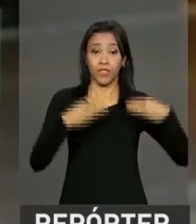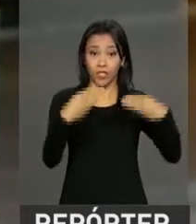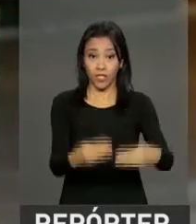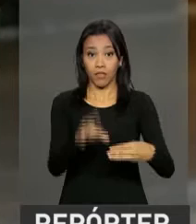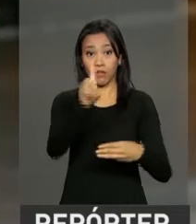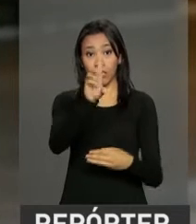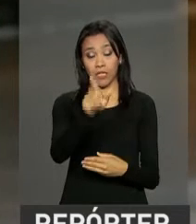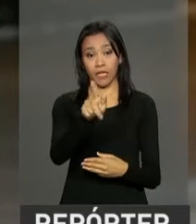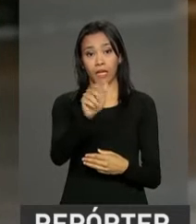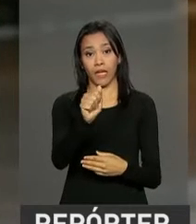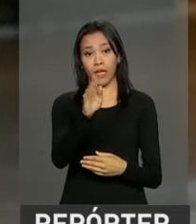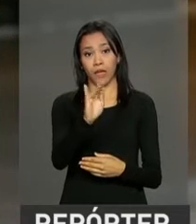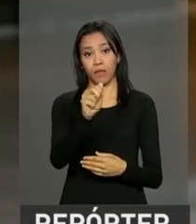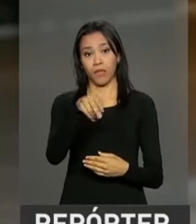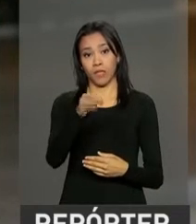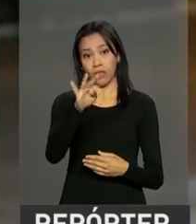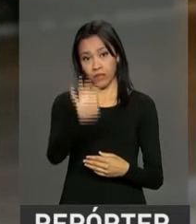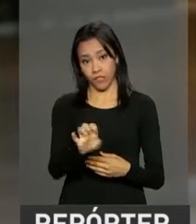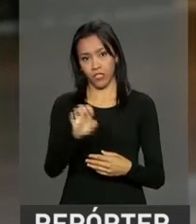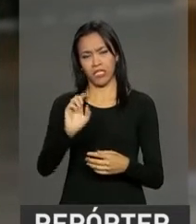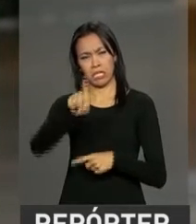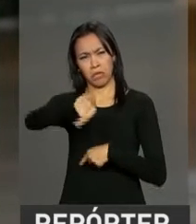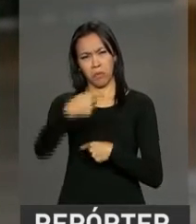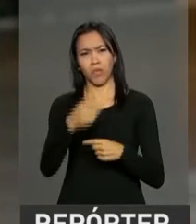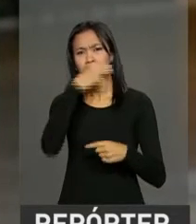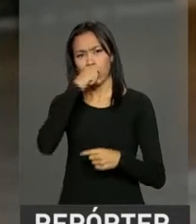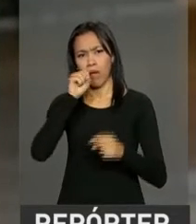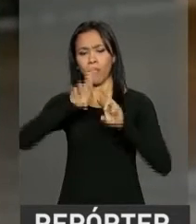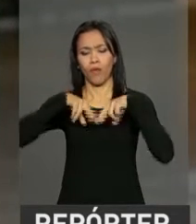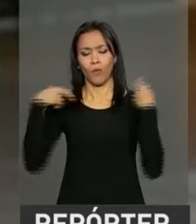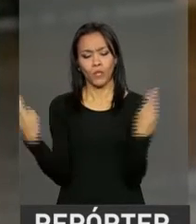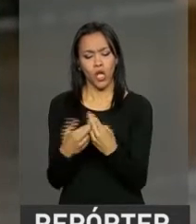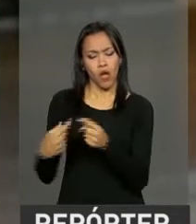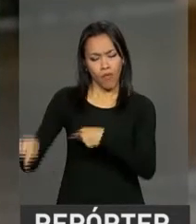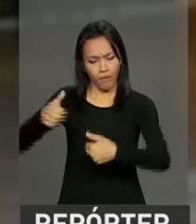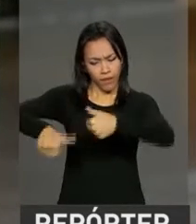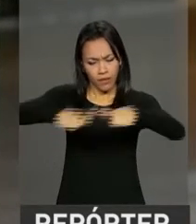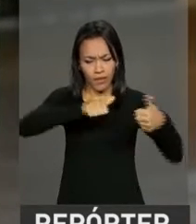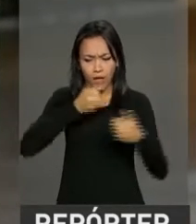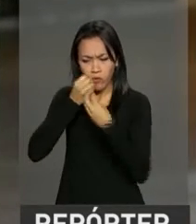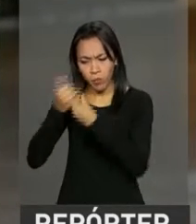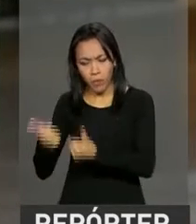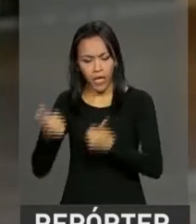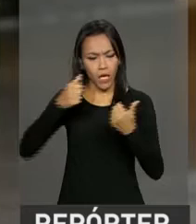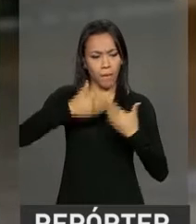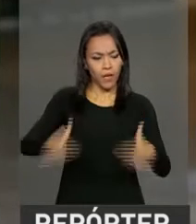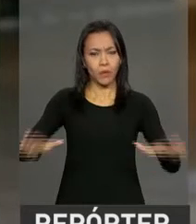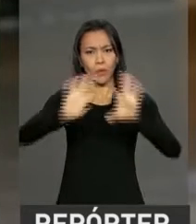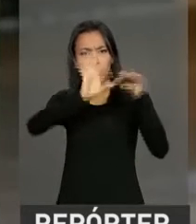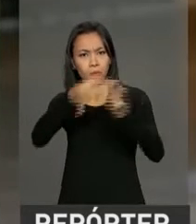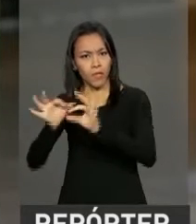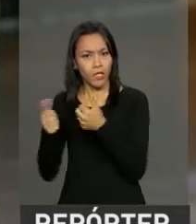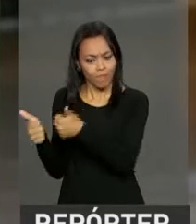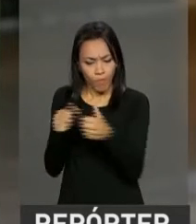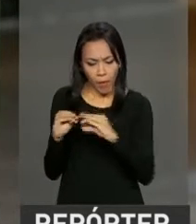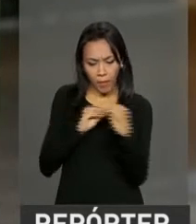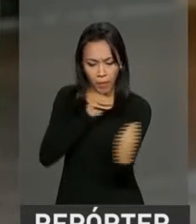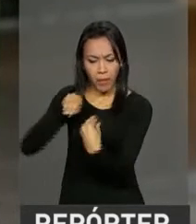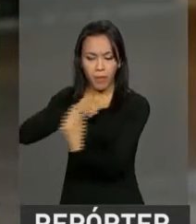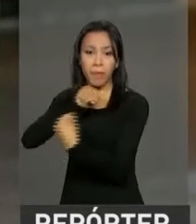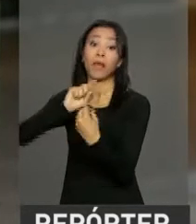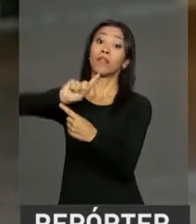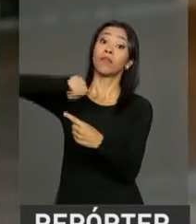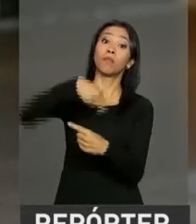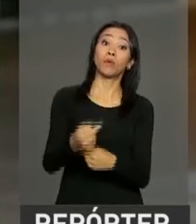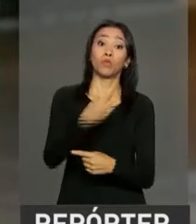república depois de se reunirem no sábado para avaliar as atividades do dia de abertura a olimpíada os ministros alexandre de